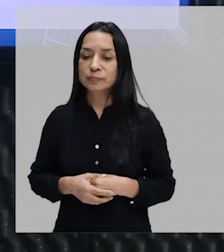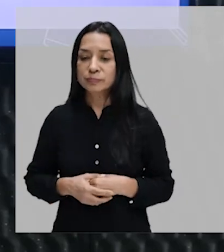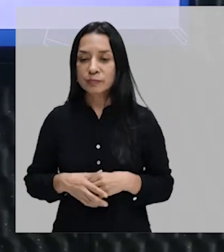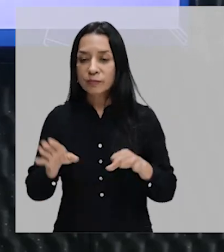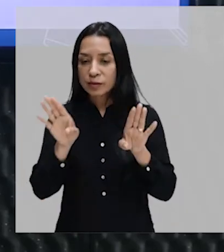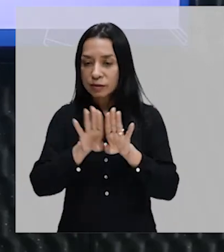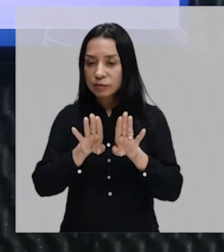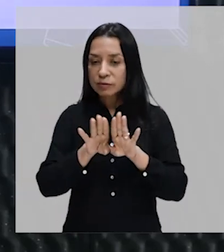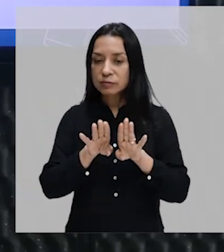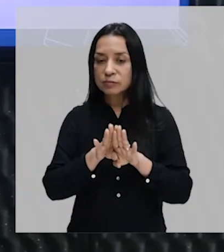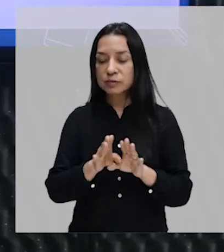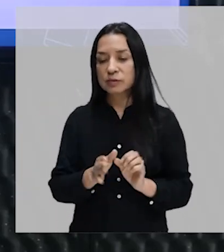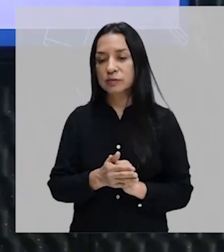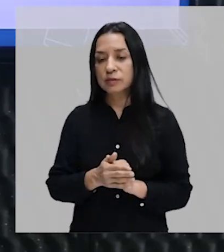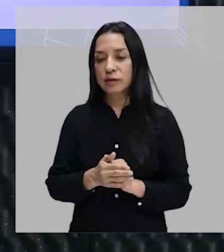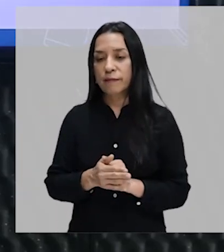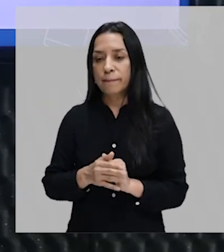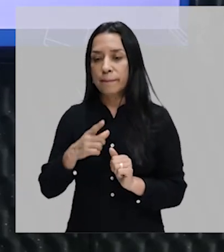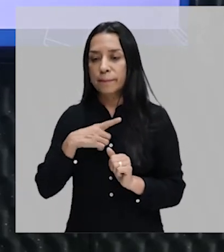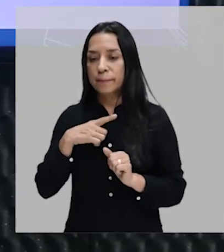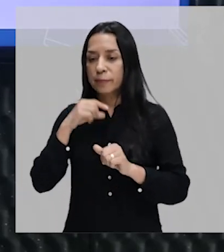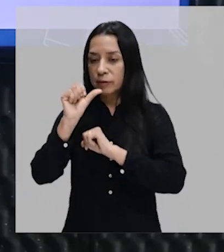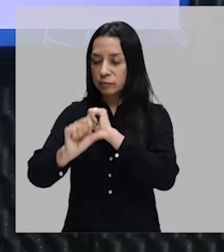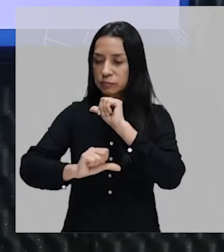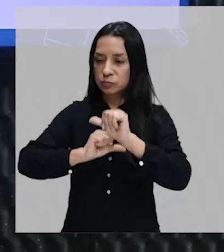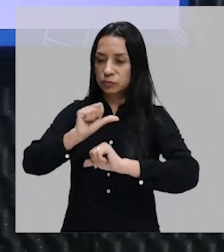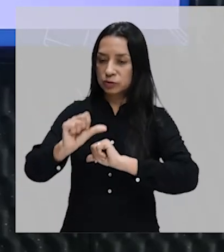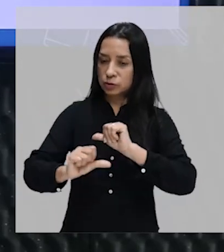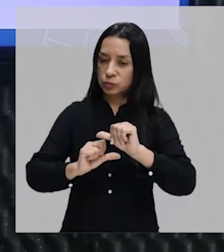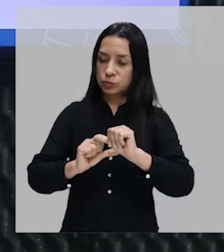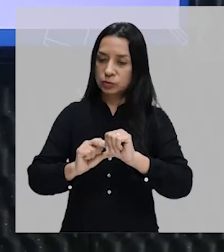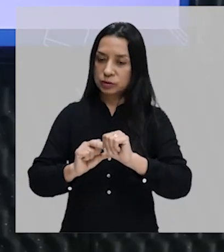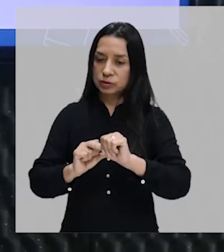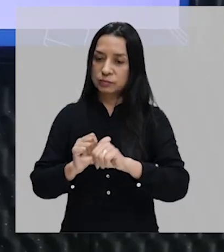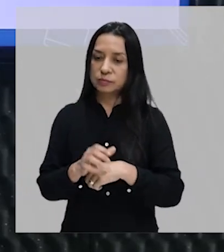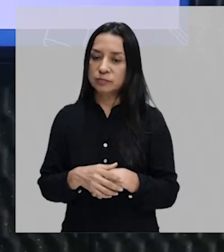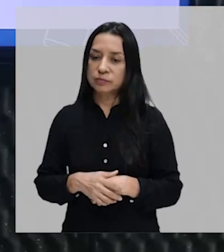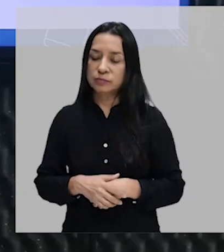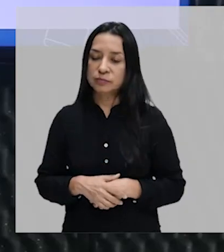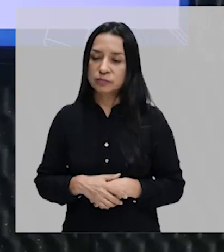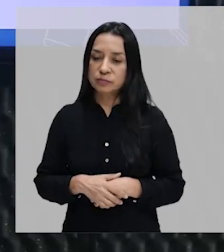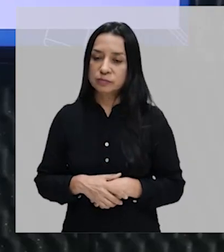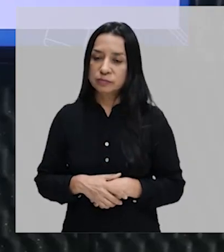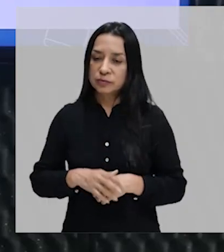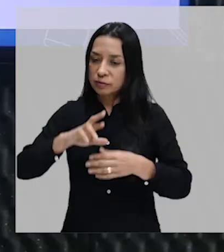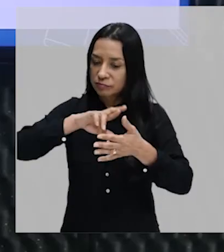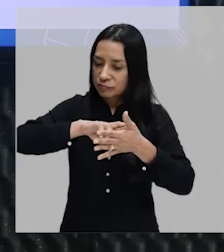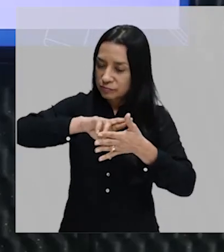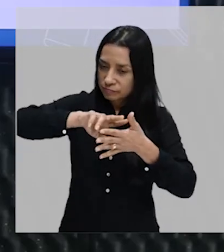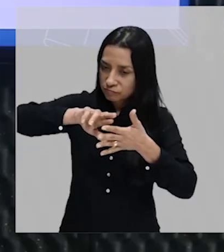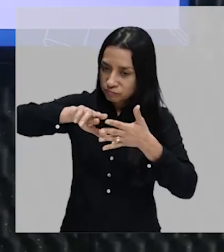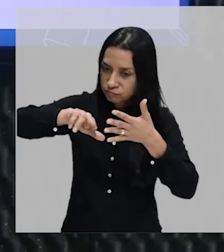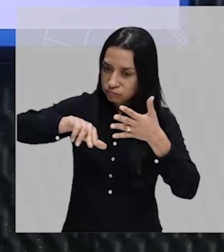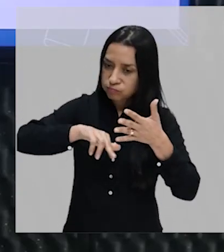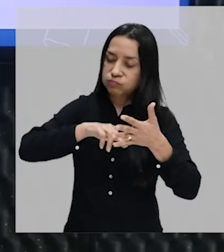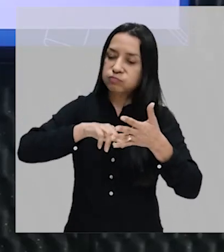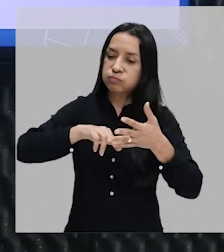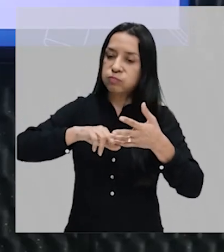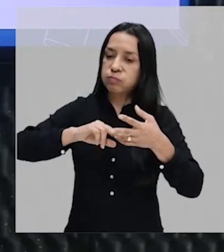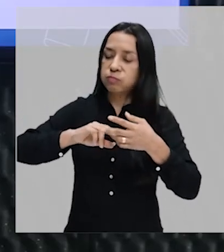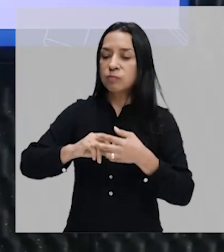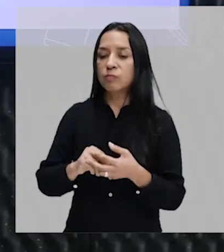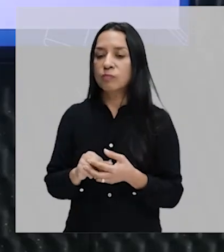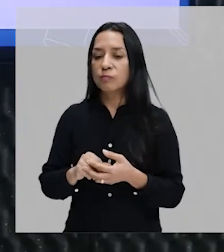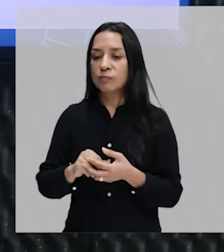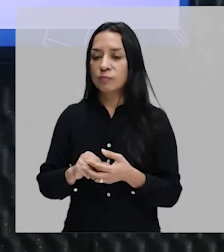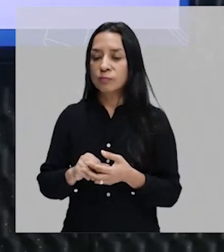Além de ter as mutações, o crossing over, né, que são recombinações, nós temos também as oscilações genéticas,